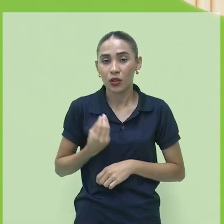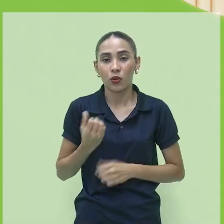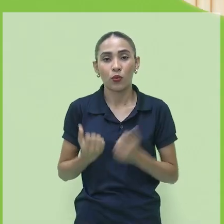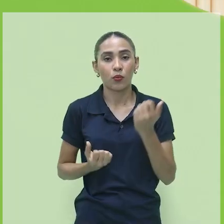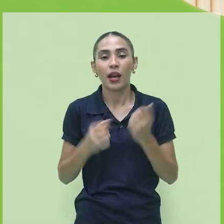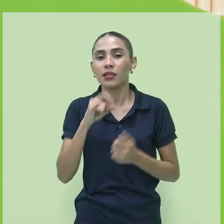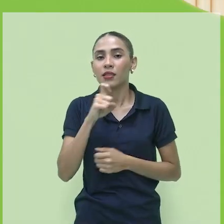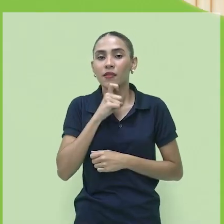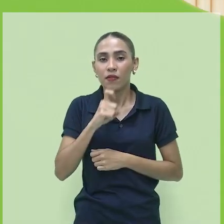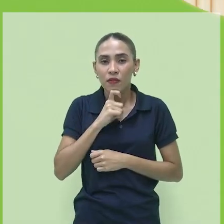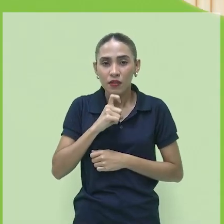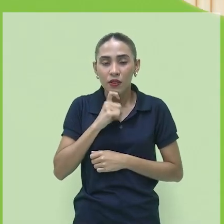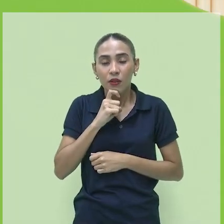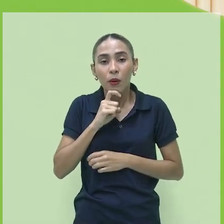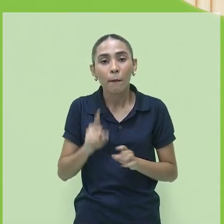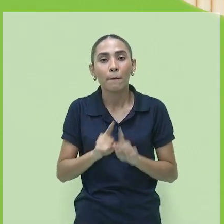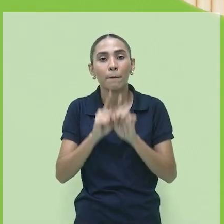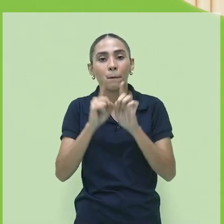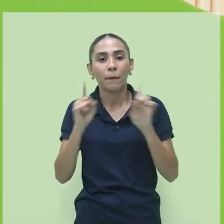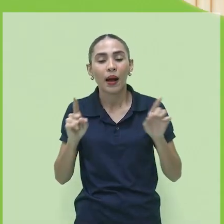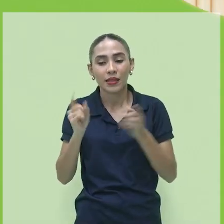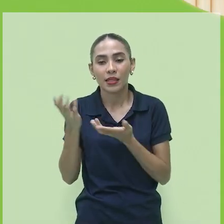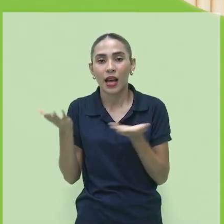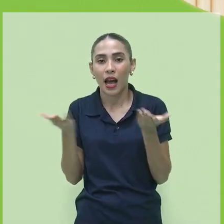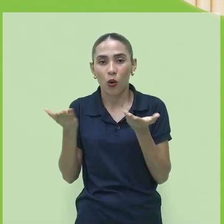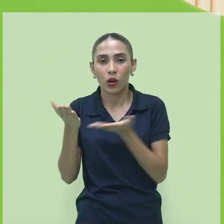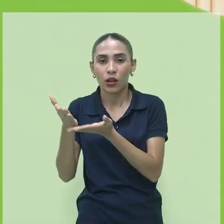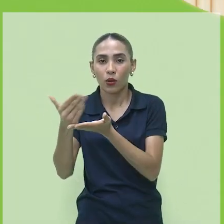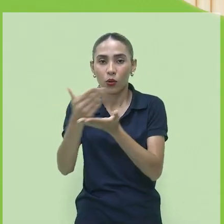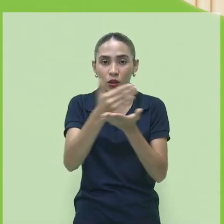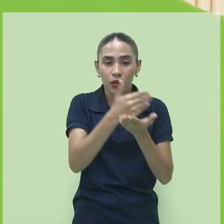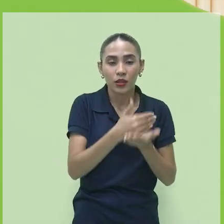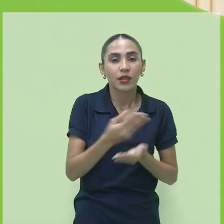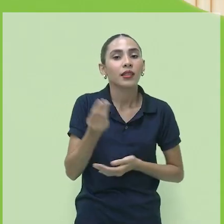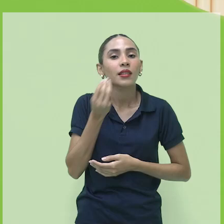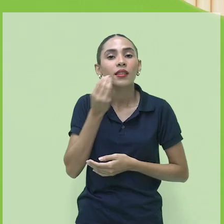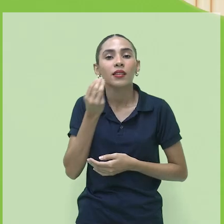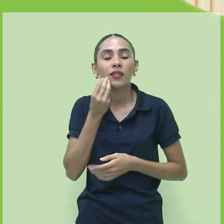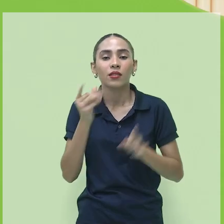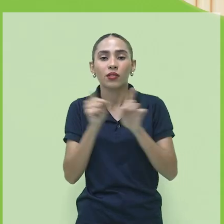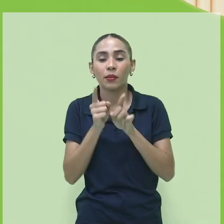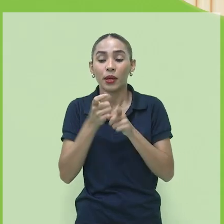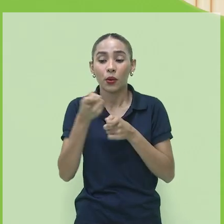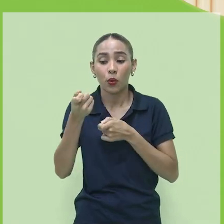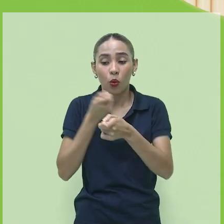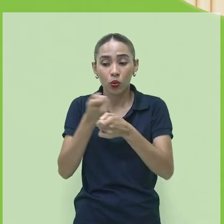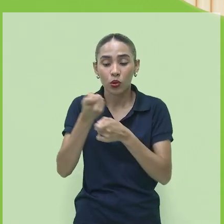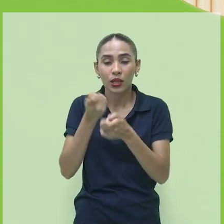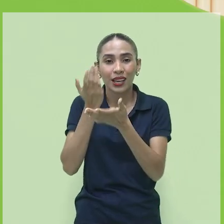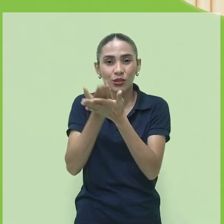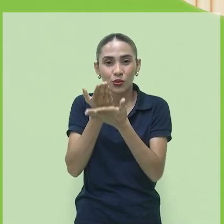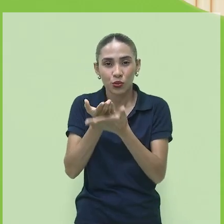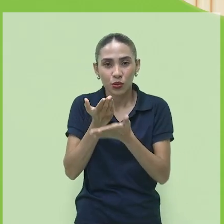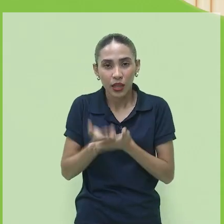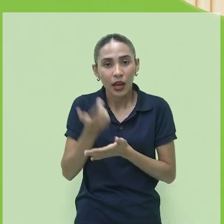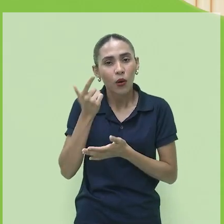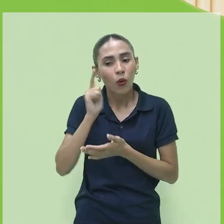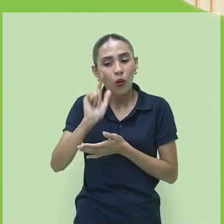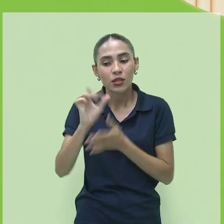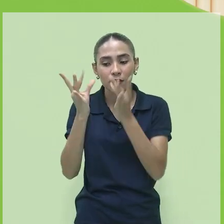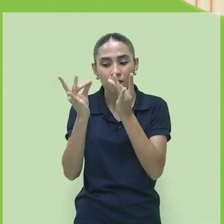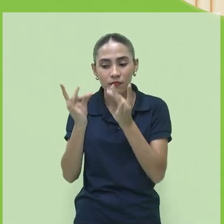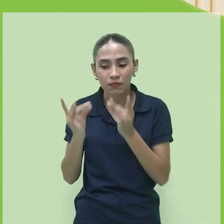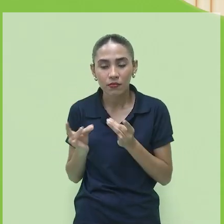estado latente, congelado, e que eles estão coletando elas e tentando manipular em laboratório